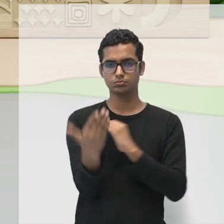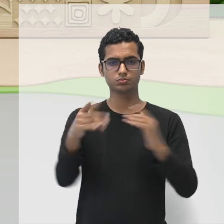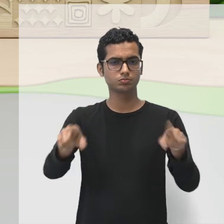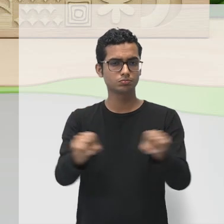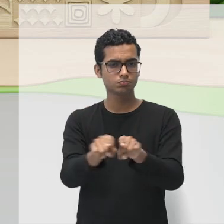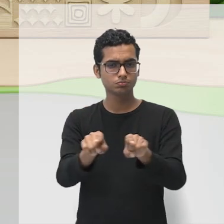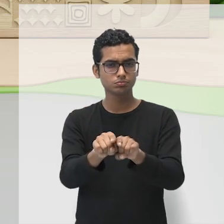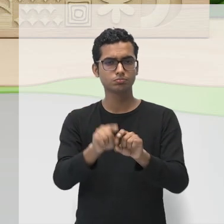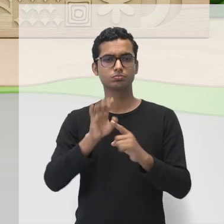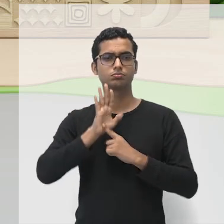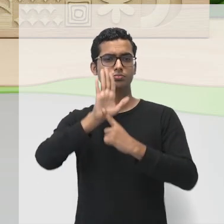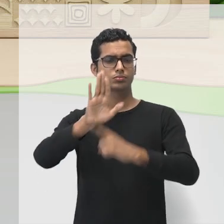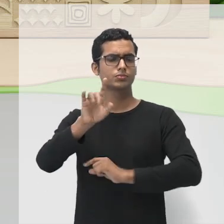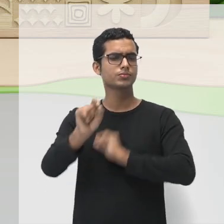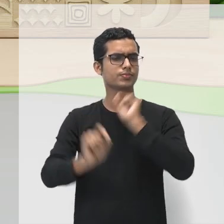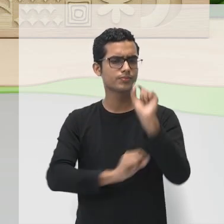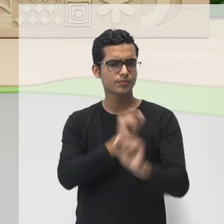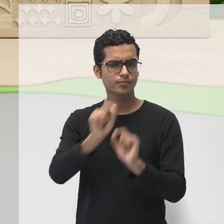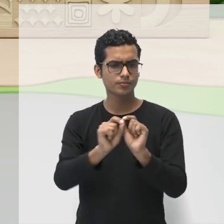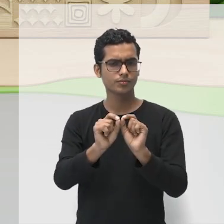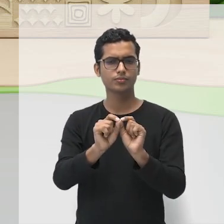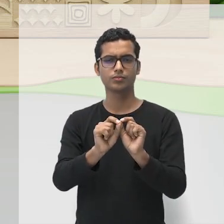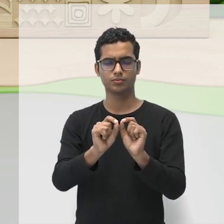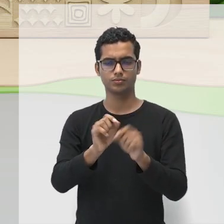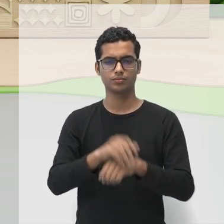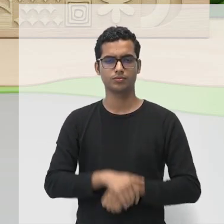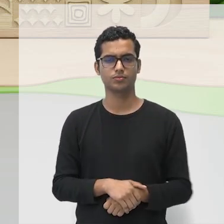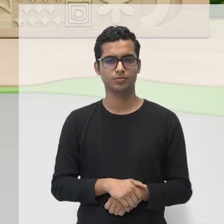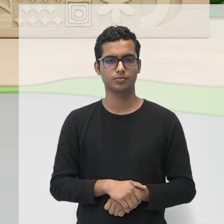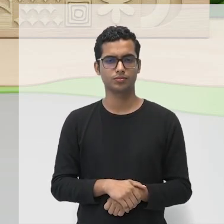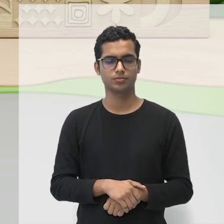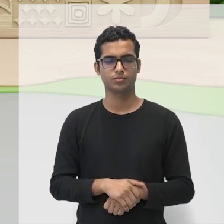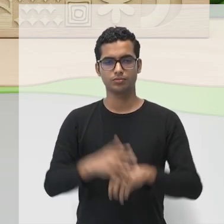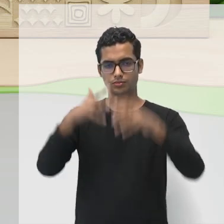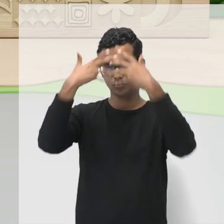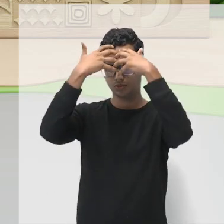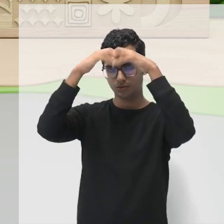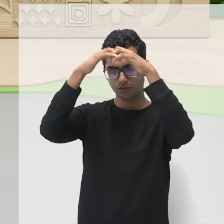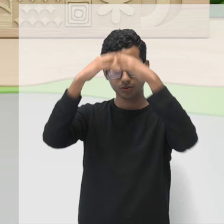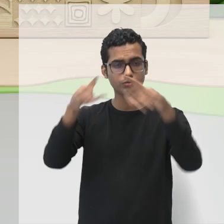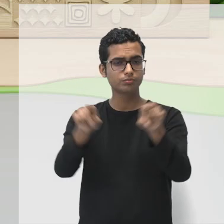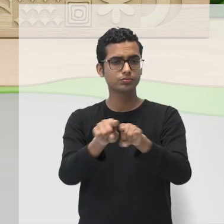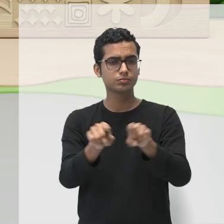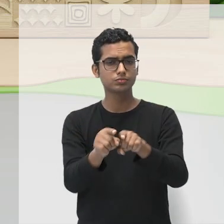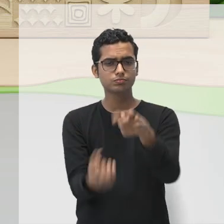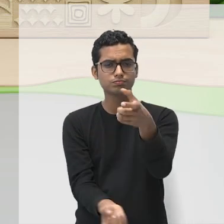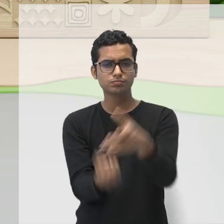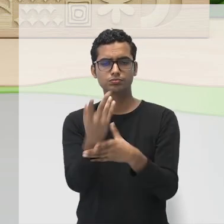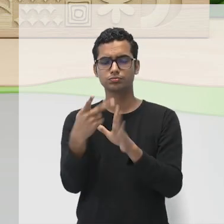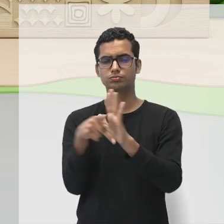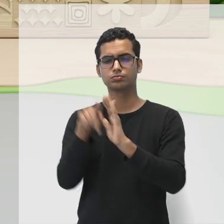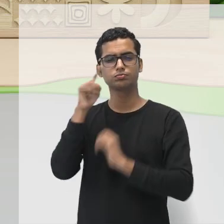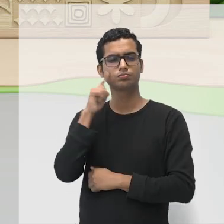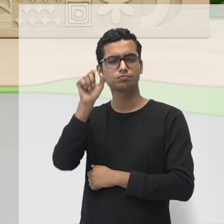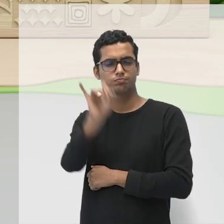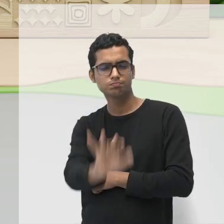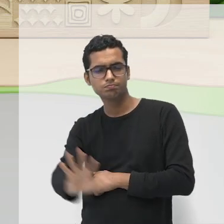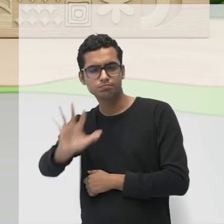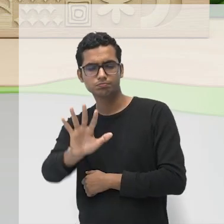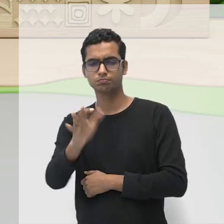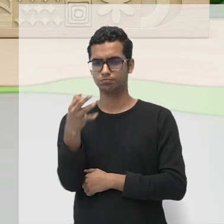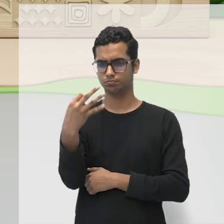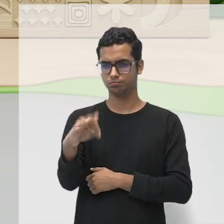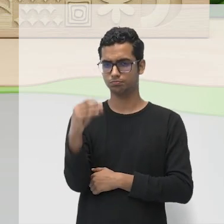externas, que atuam no seu funcionamento e na formação da imagem.